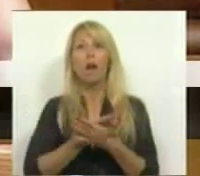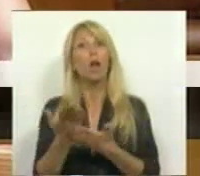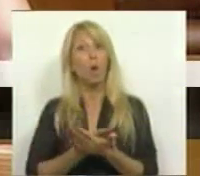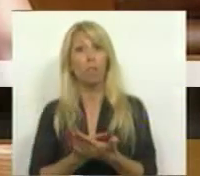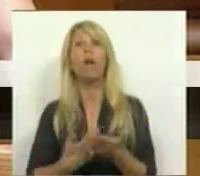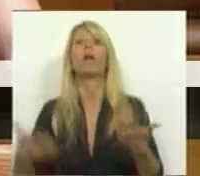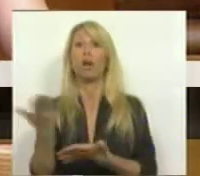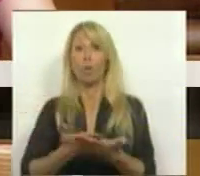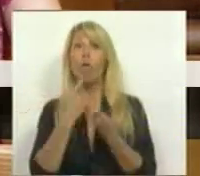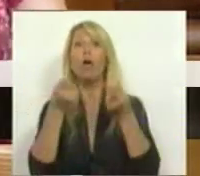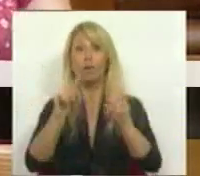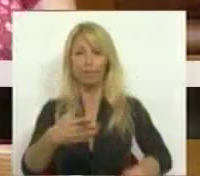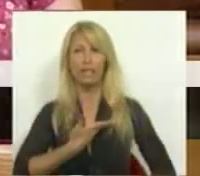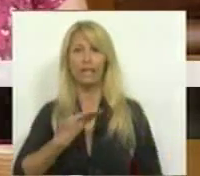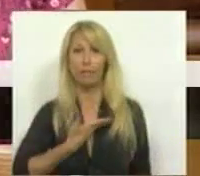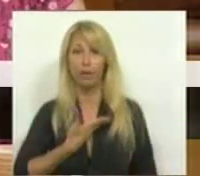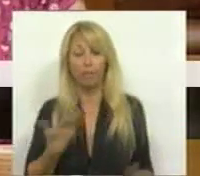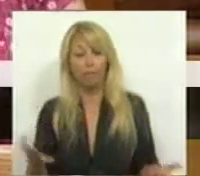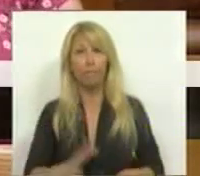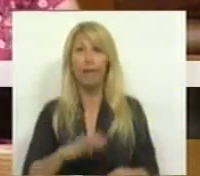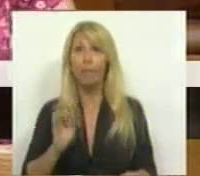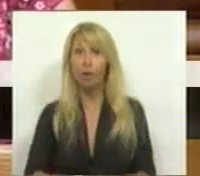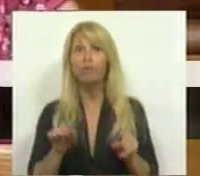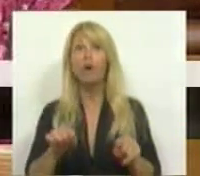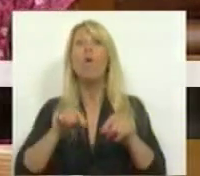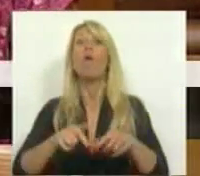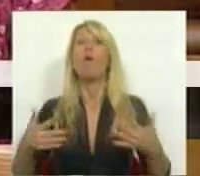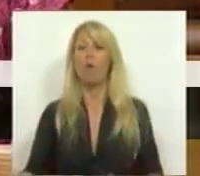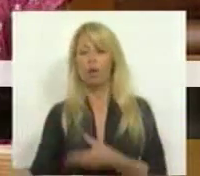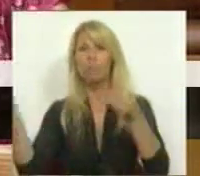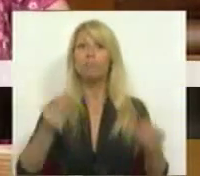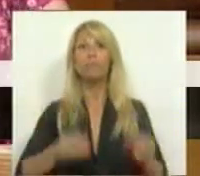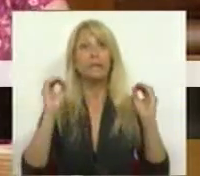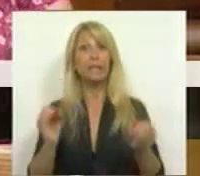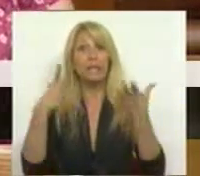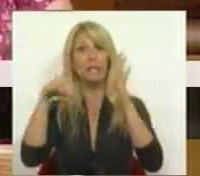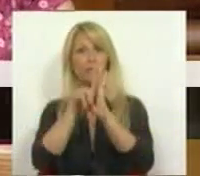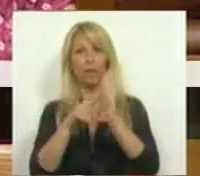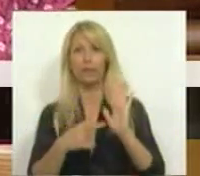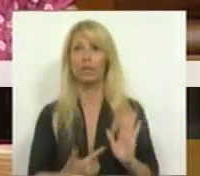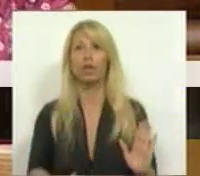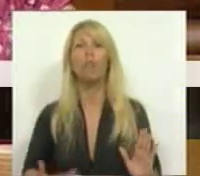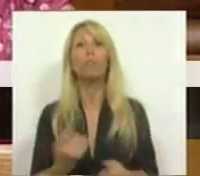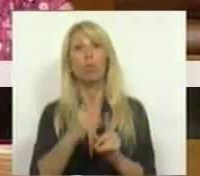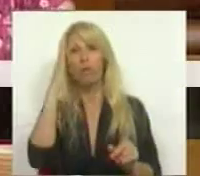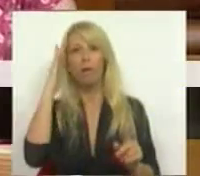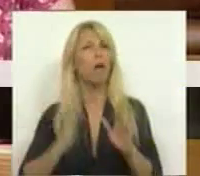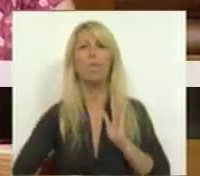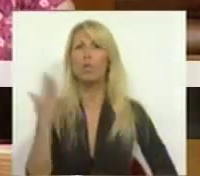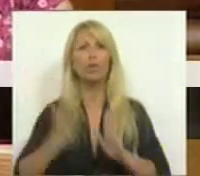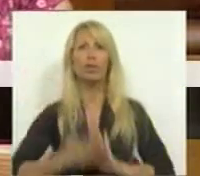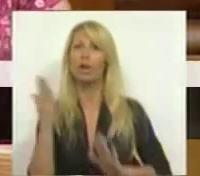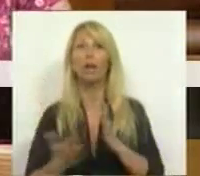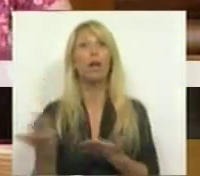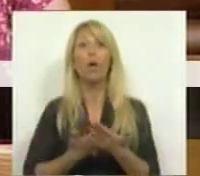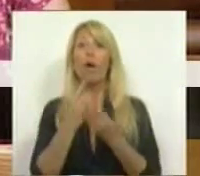com a renegociação da dívida. E é por isso que nós hoje aqui apresentamos uma iniciativa legislativa, porque entendemos que é urgente